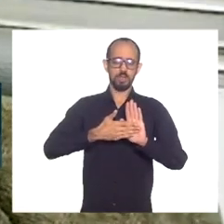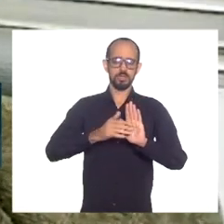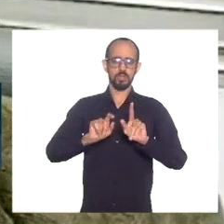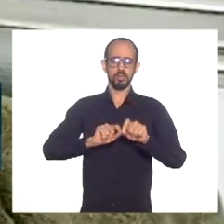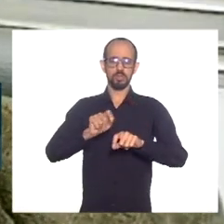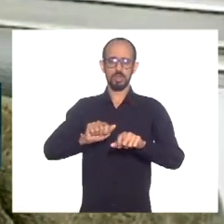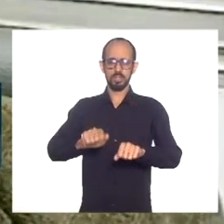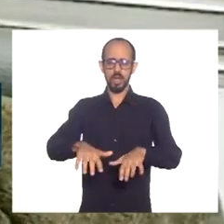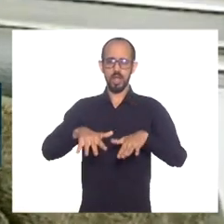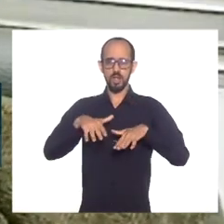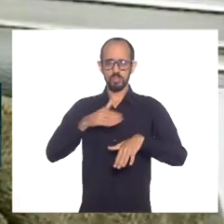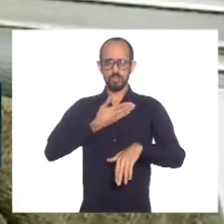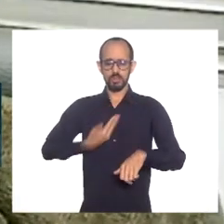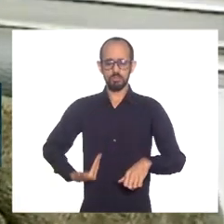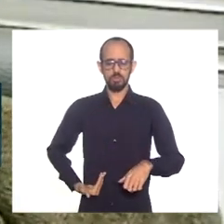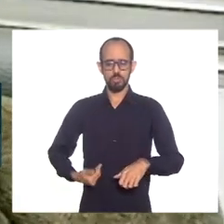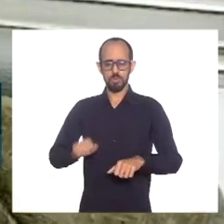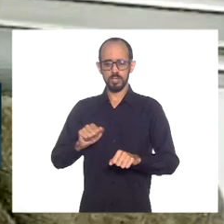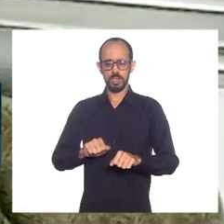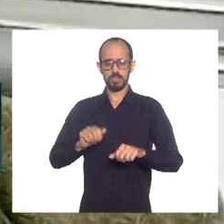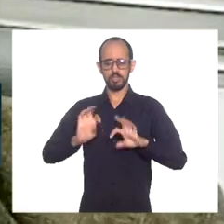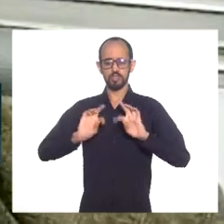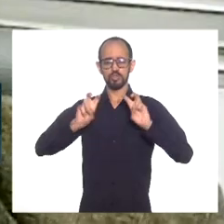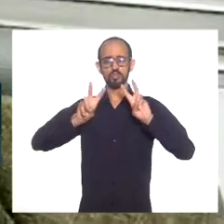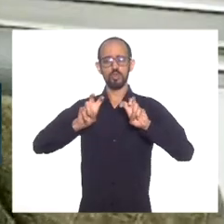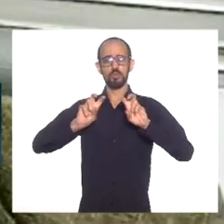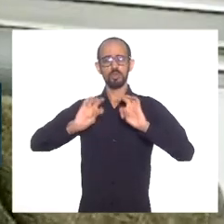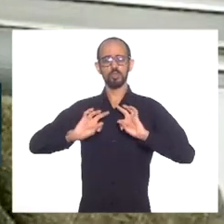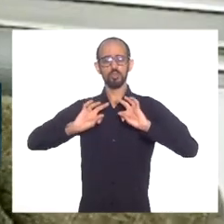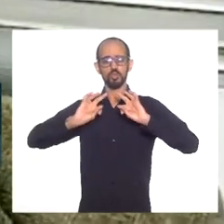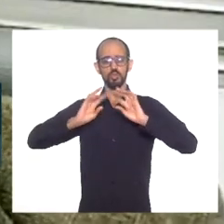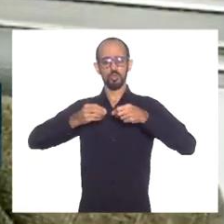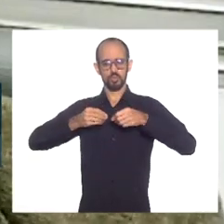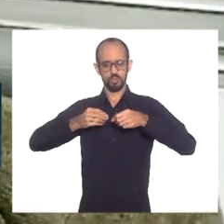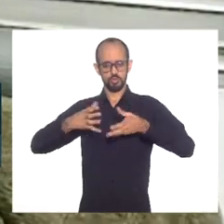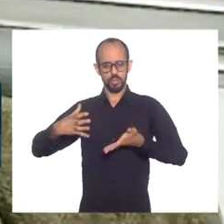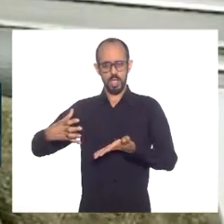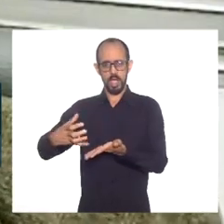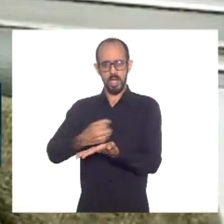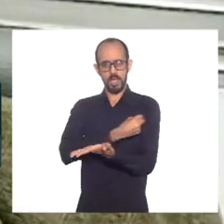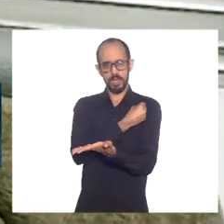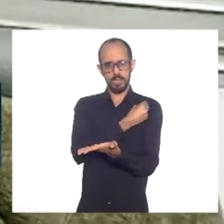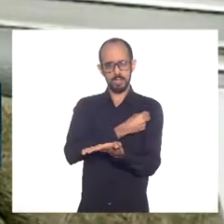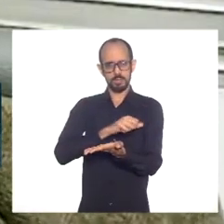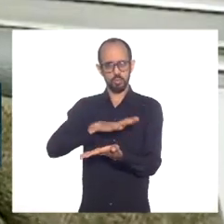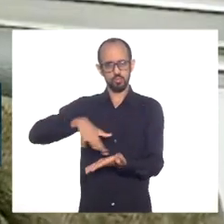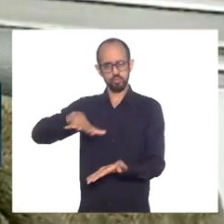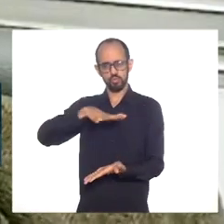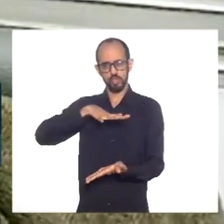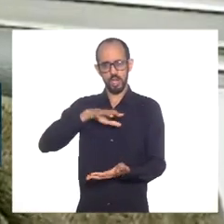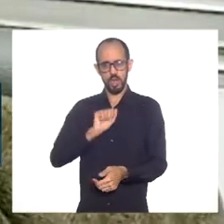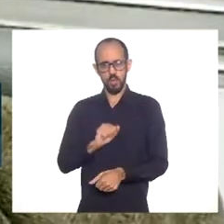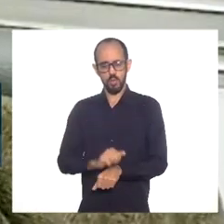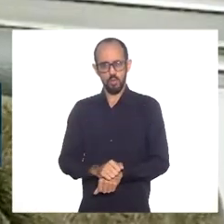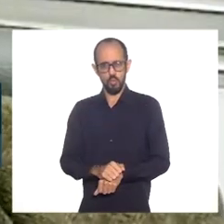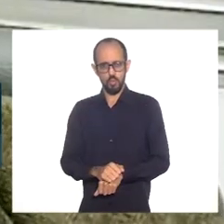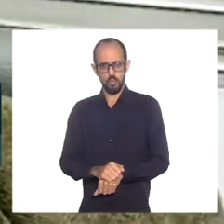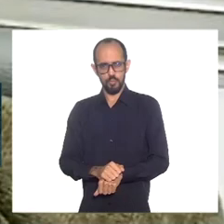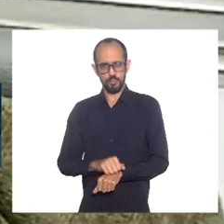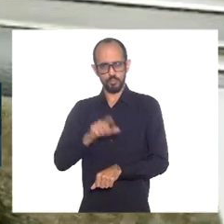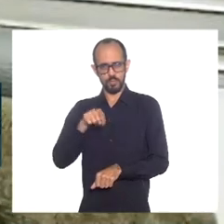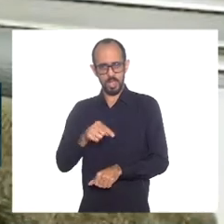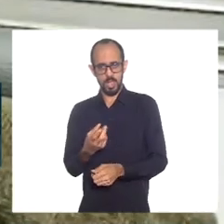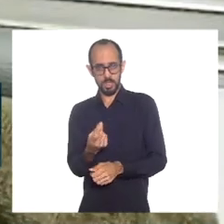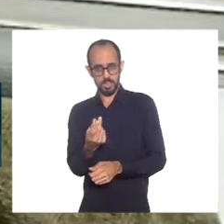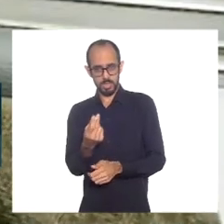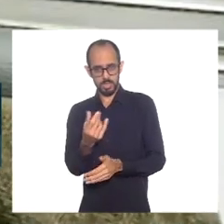audiências públicas, etc., sobre todos, sobre a arrecadação de uma maneira geral, quer seja